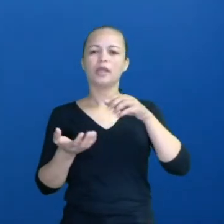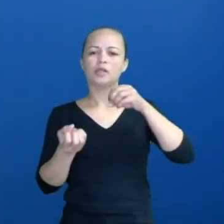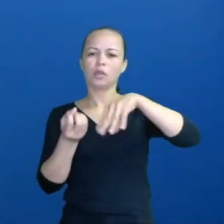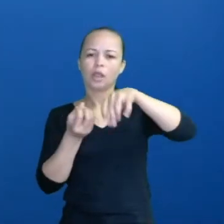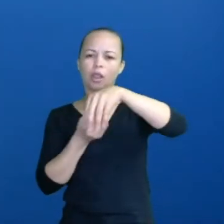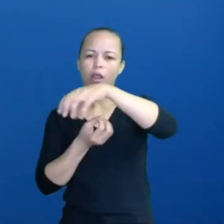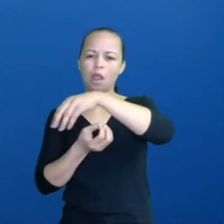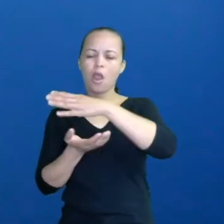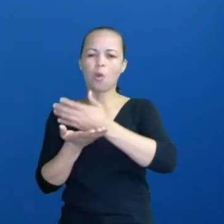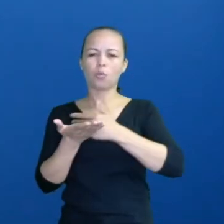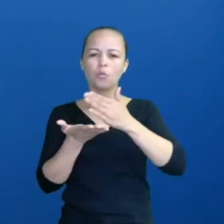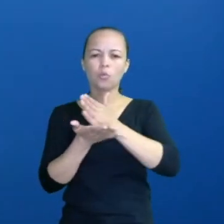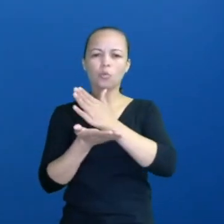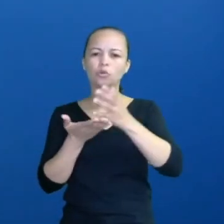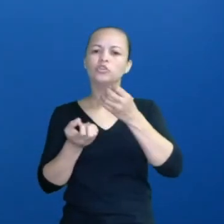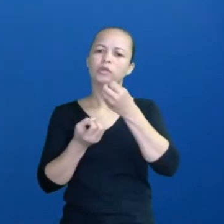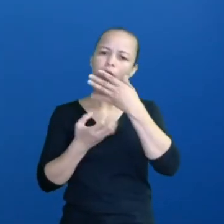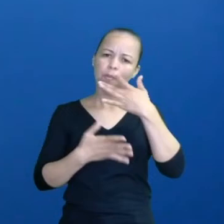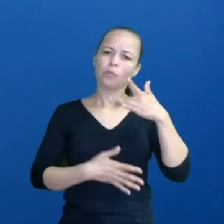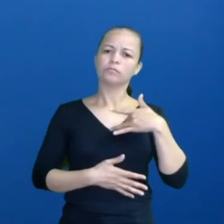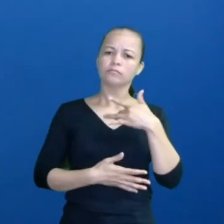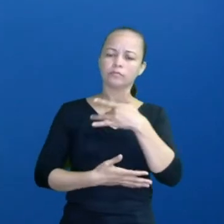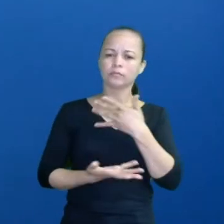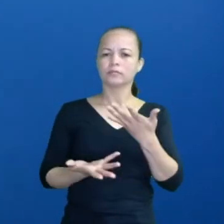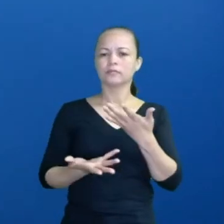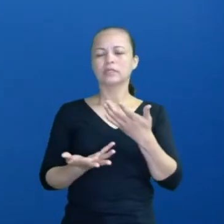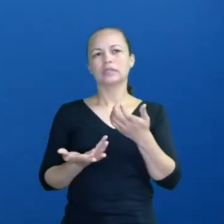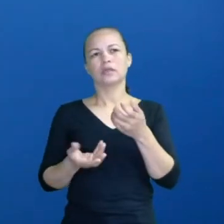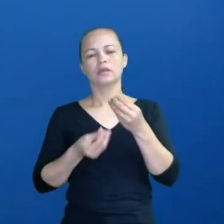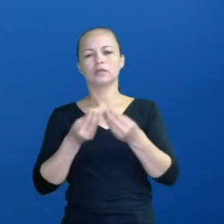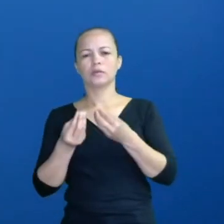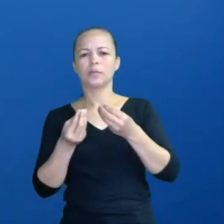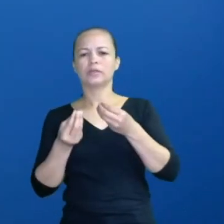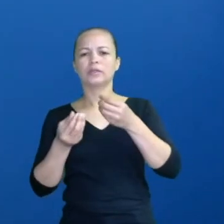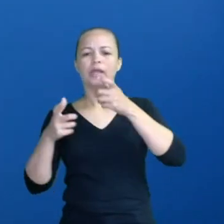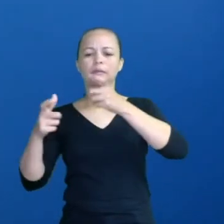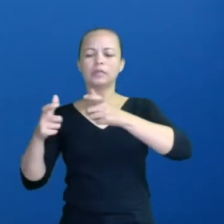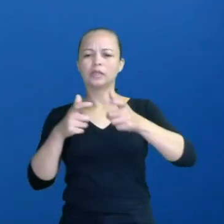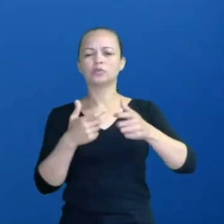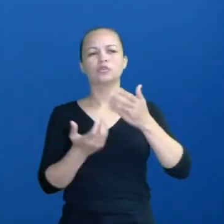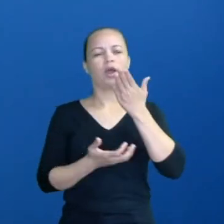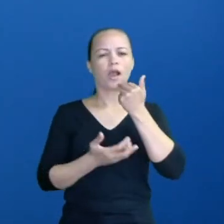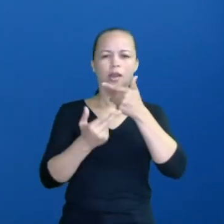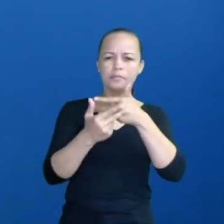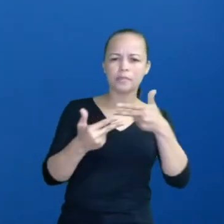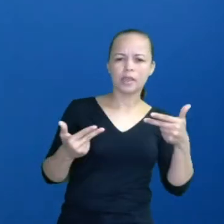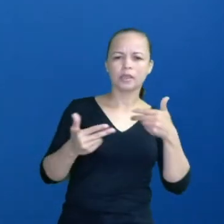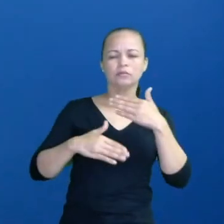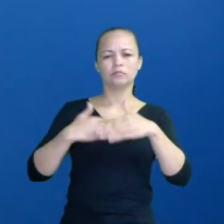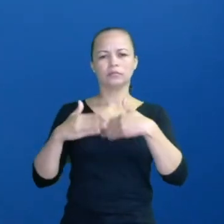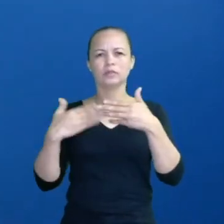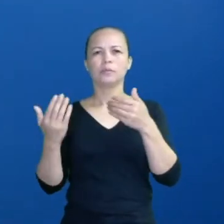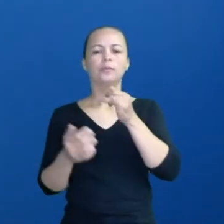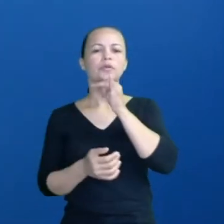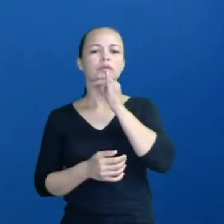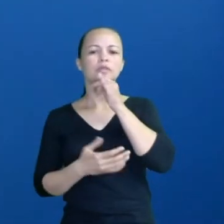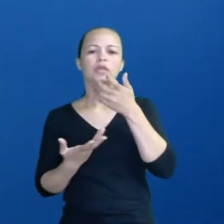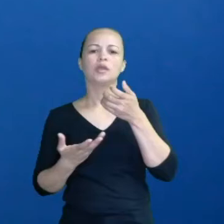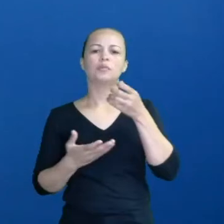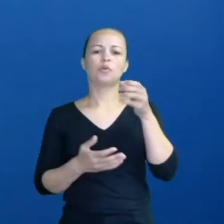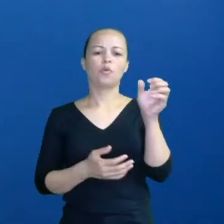Em os fungos são usados para determinados alimentos, né, na produção como